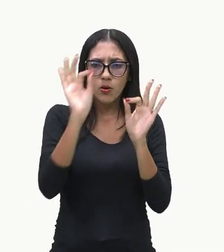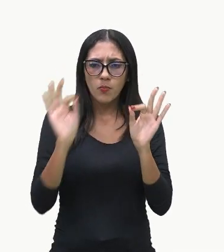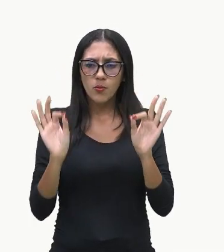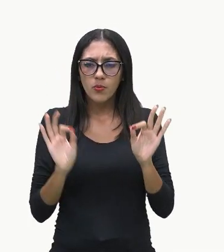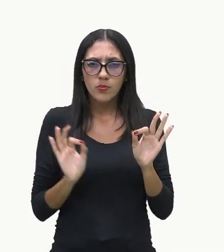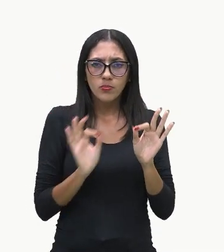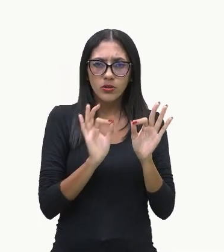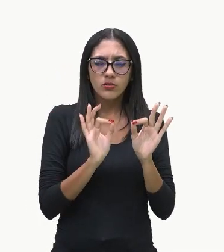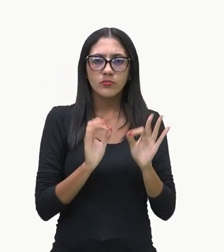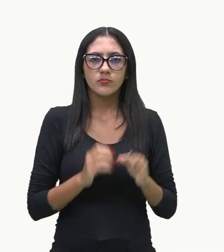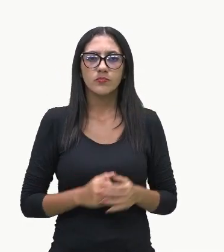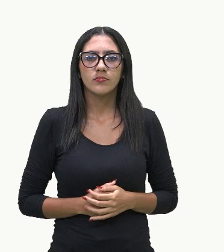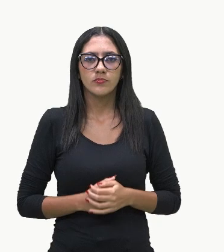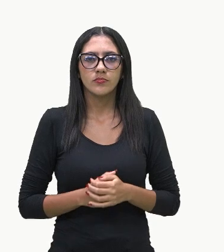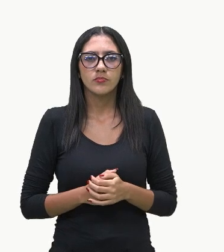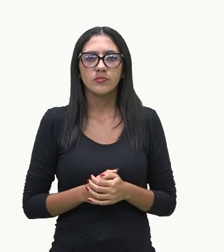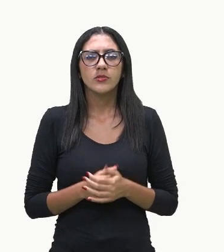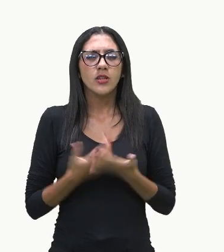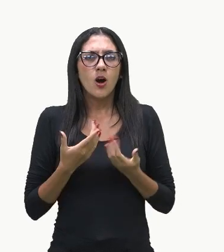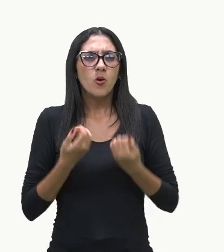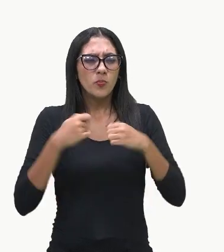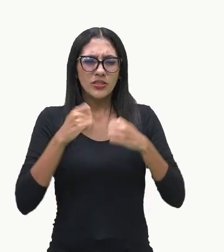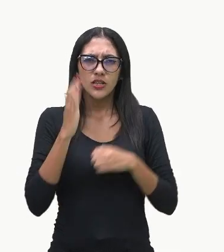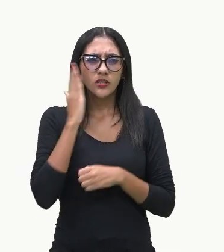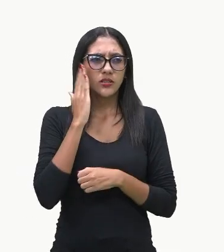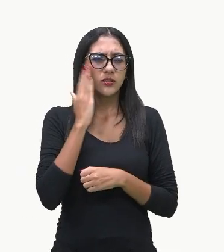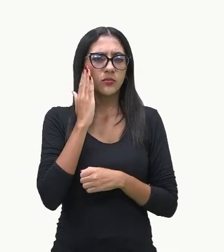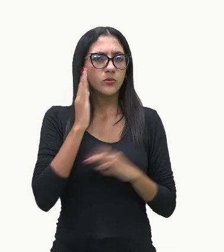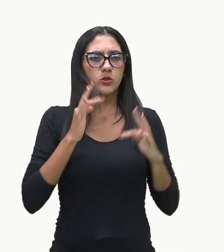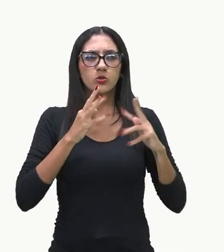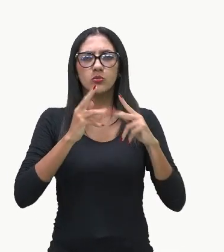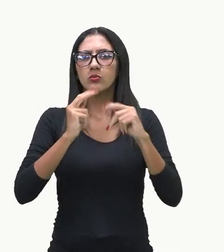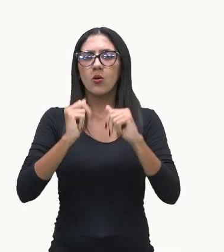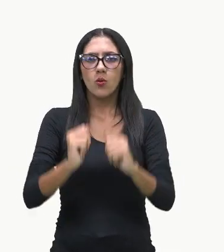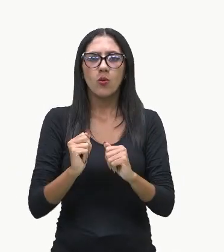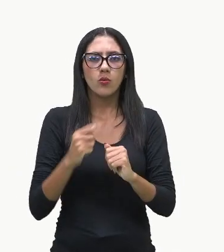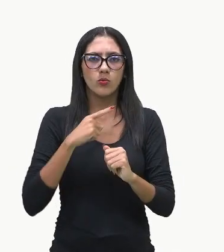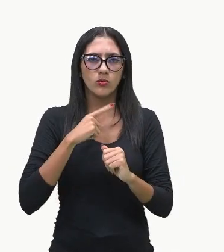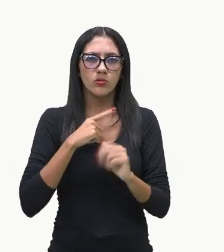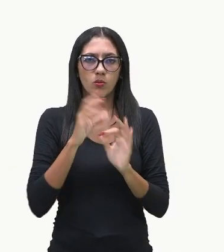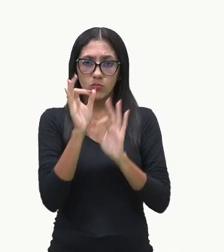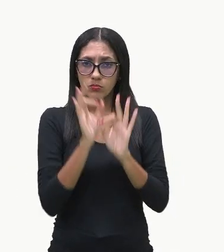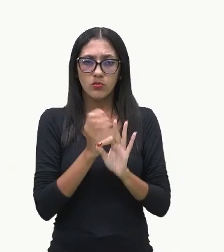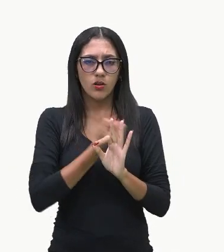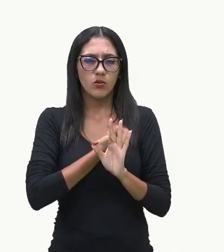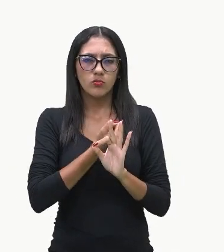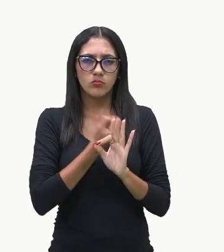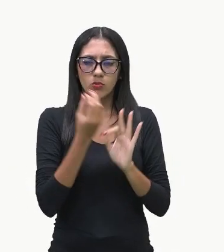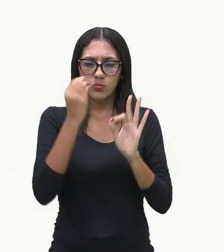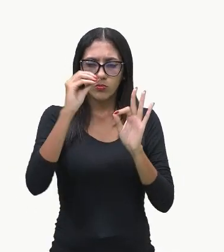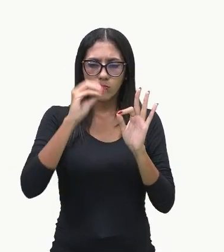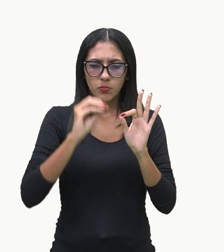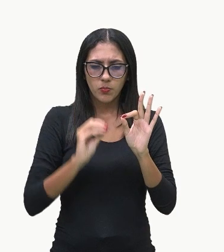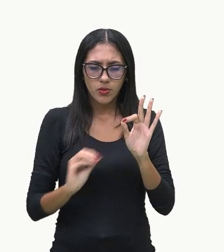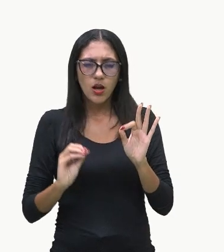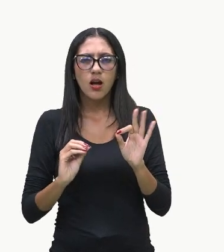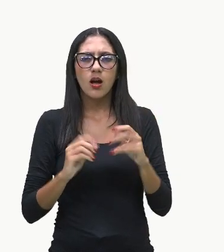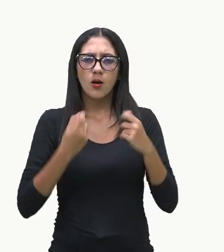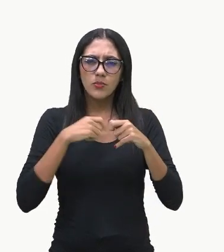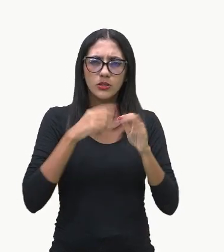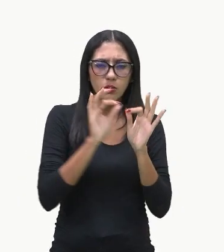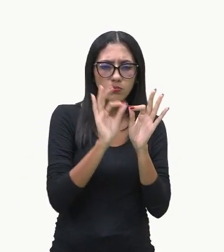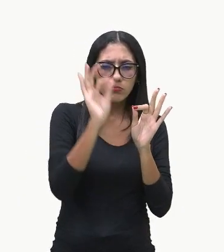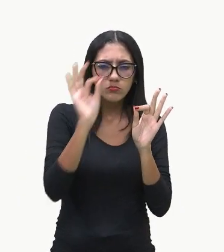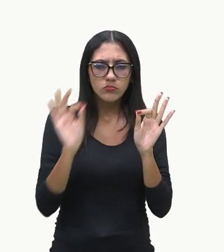que ir para a aula ali sabendo a medida de cada ângulo, levando ali, não é, o meu transferidor para eu medir